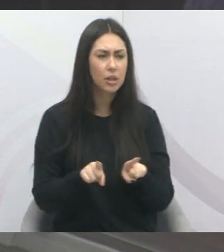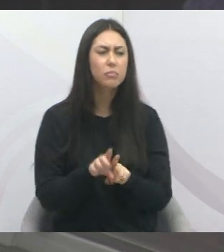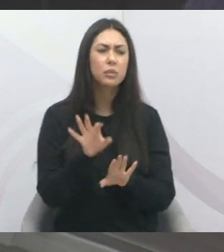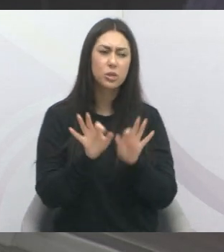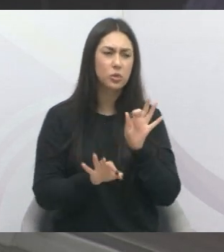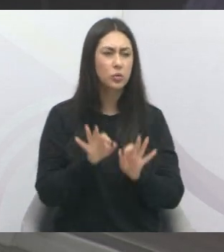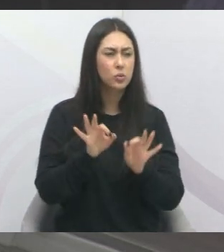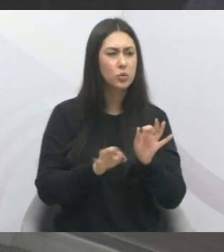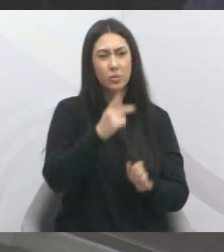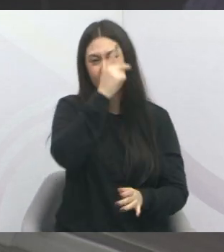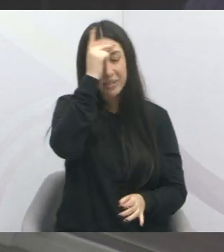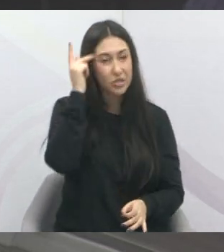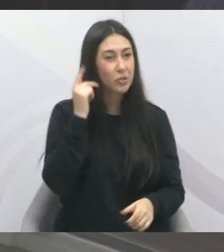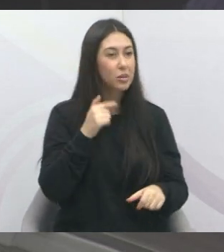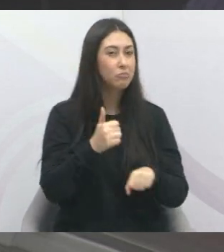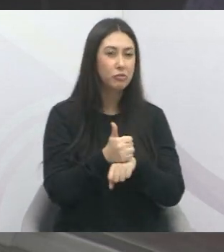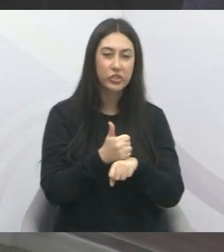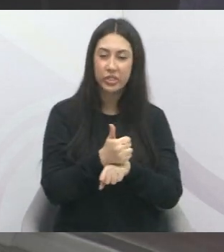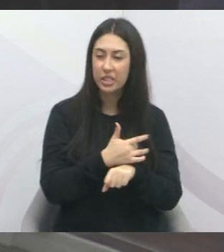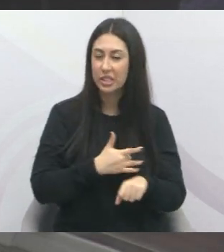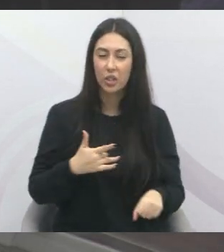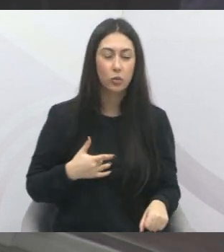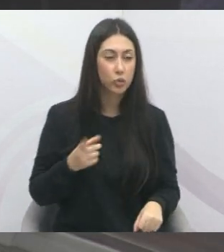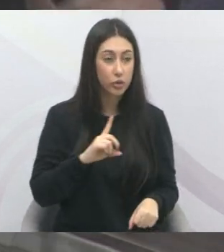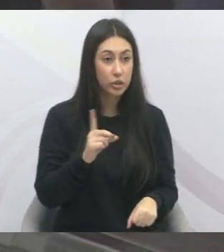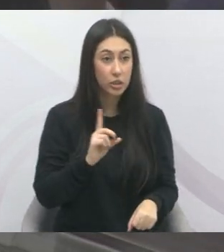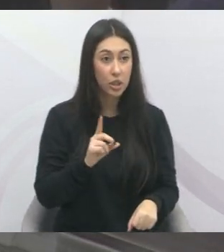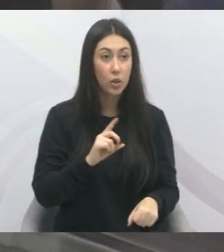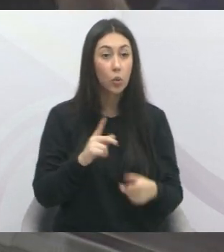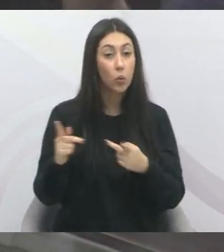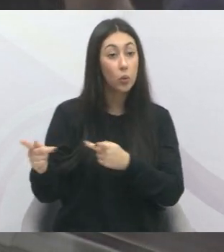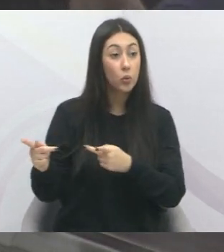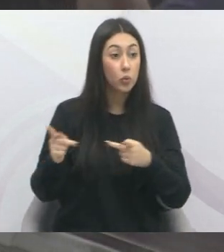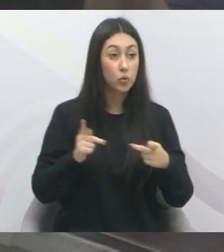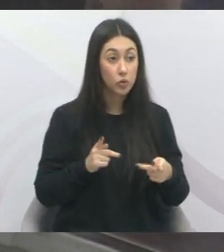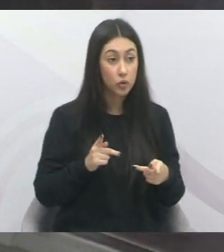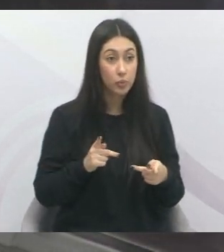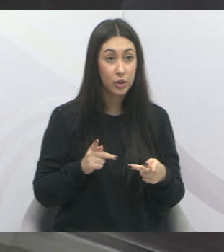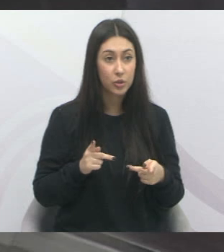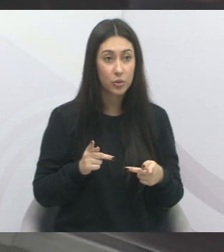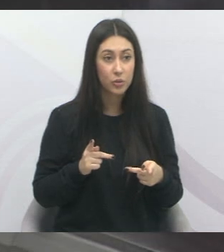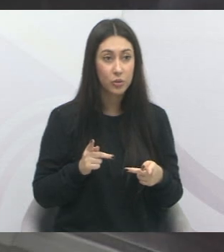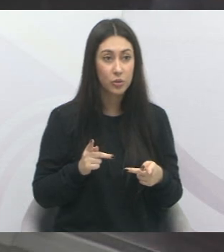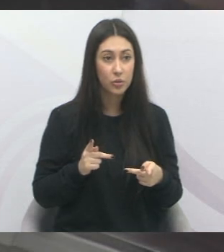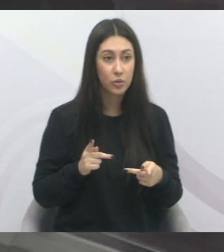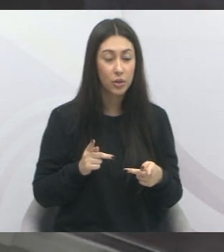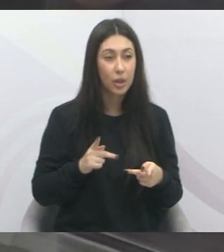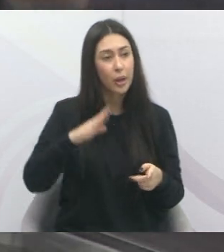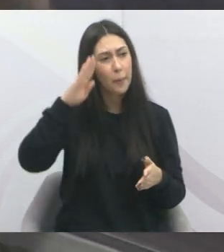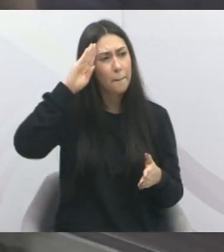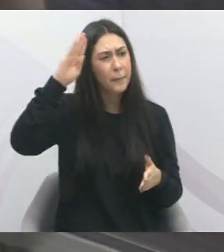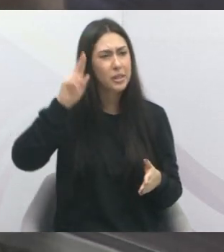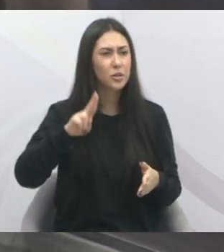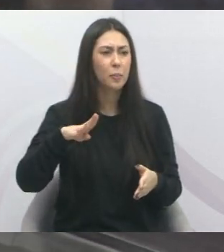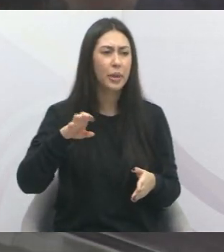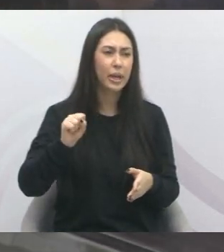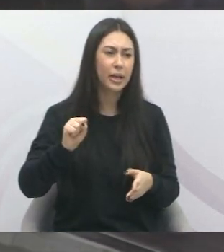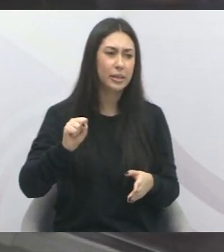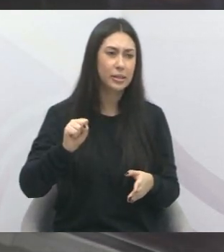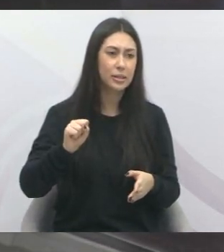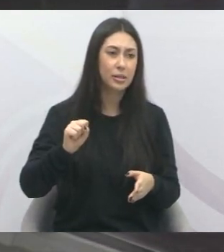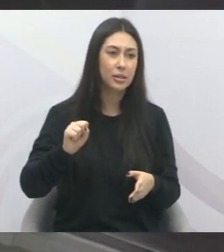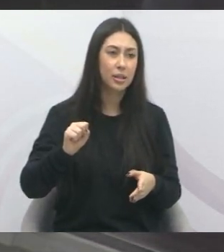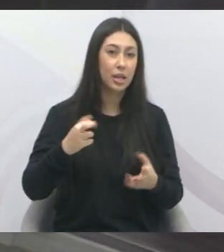para quem não é da área de saúde, para o pessoal entender, o atendimento na área de saúde não é atendimento, principalmente nas unidades de saúde, não é